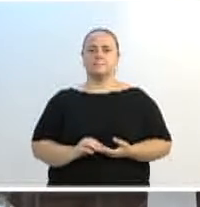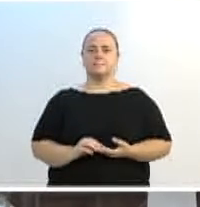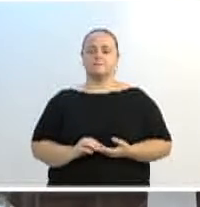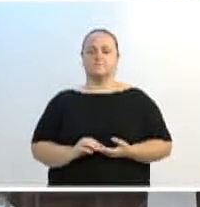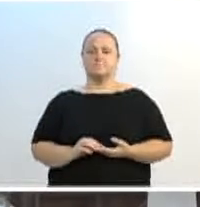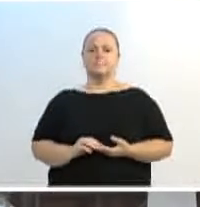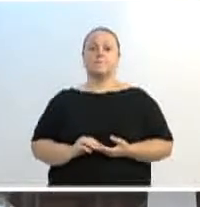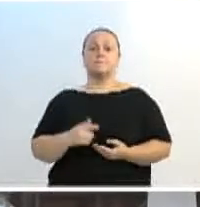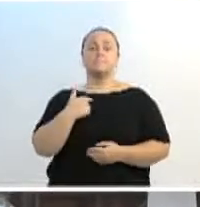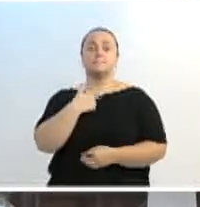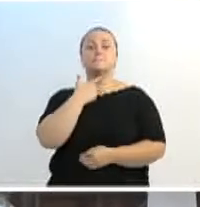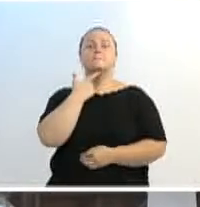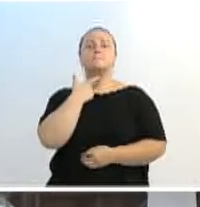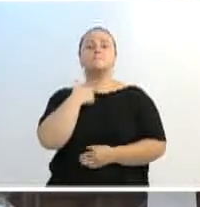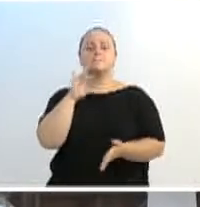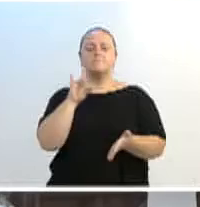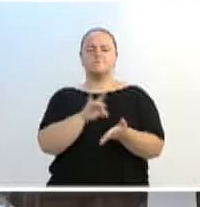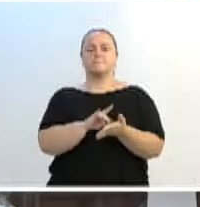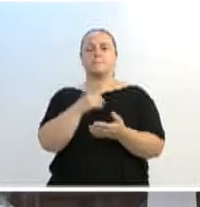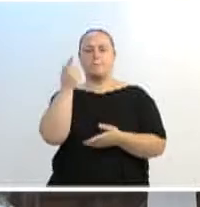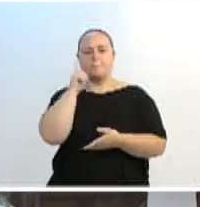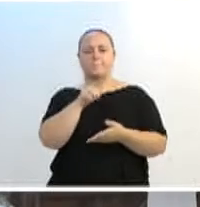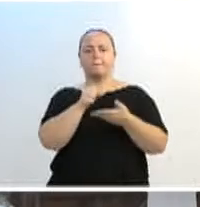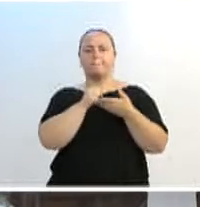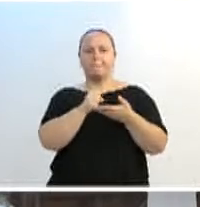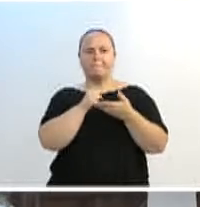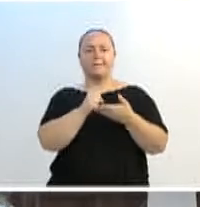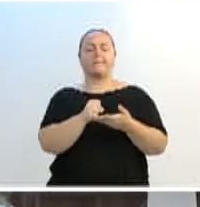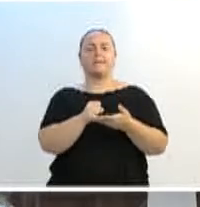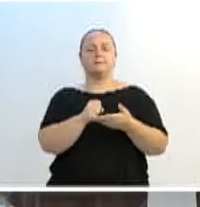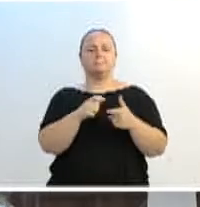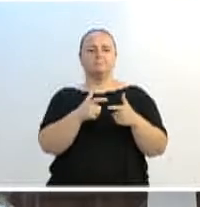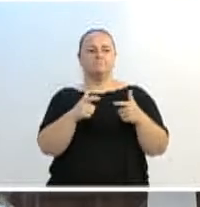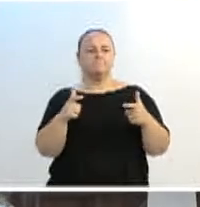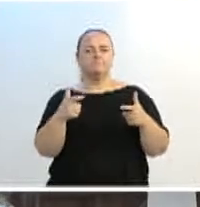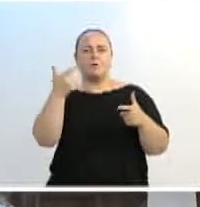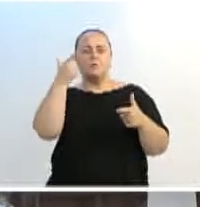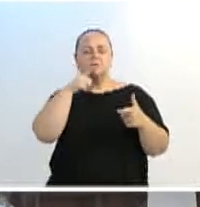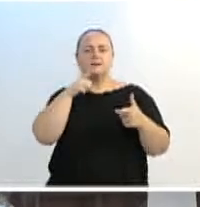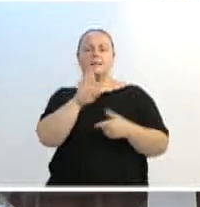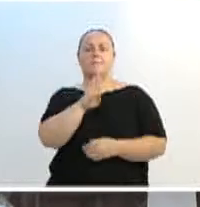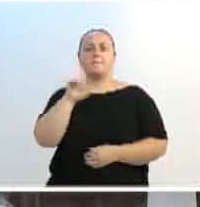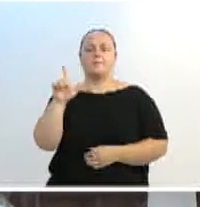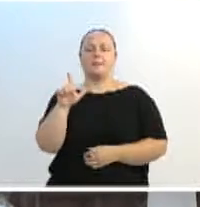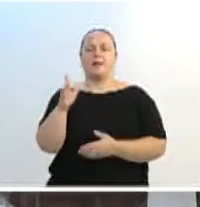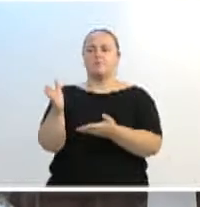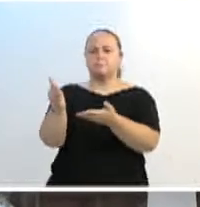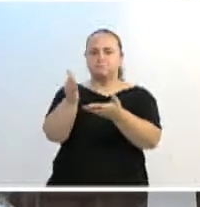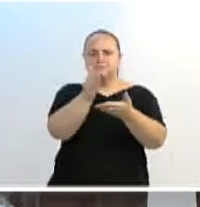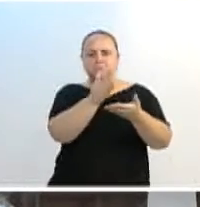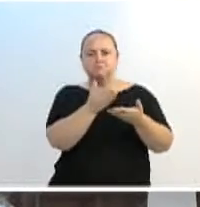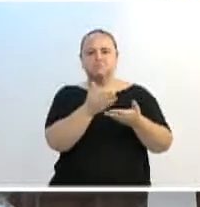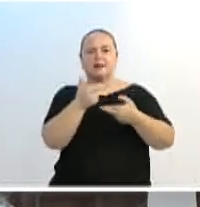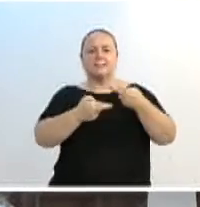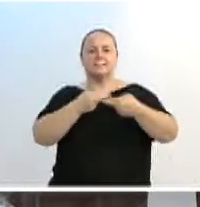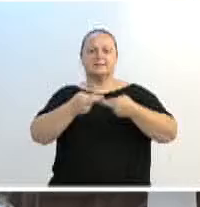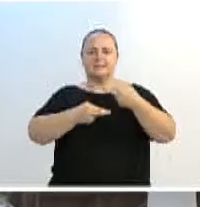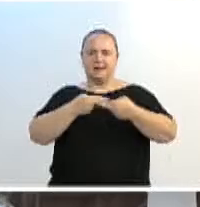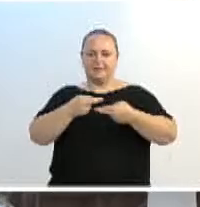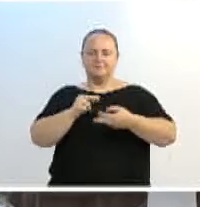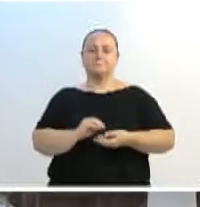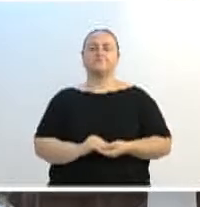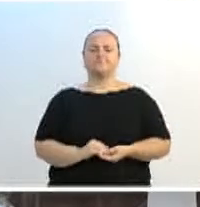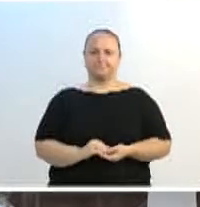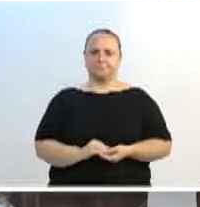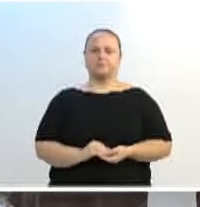bastante vontade que isso aconteça, até para fazer a cidade ter essa coleta para valer. E outra questão também que eu quero parabenizar